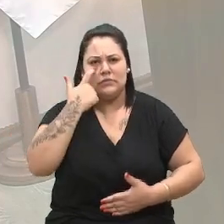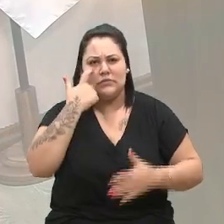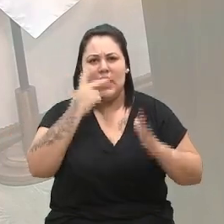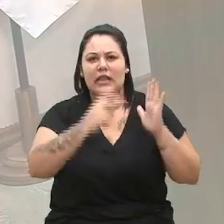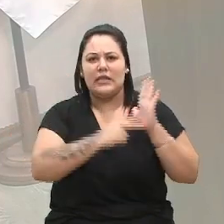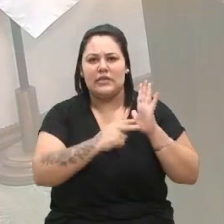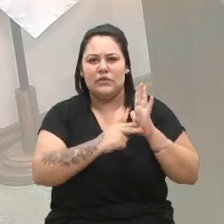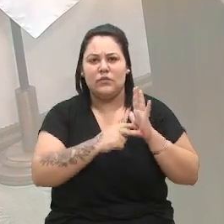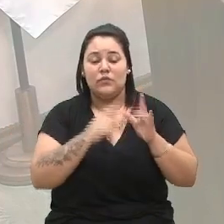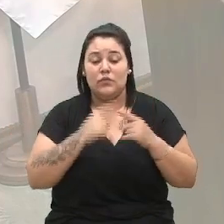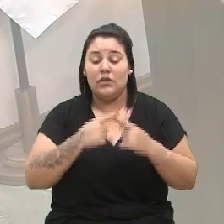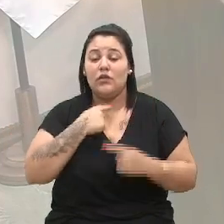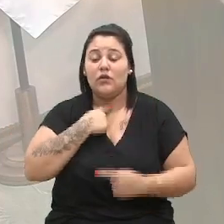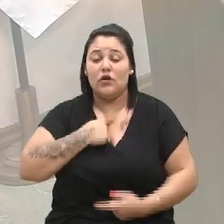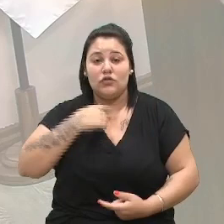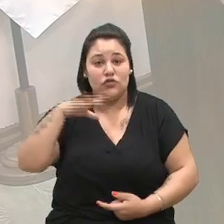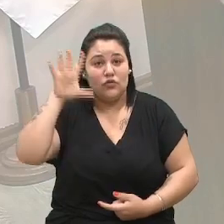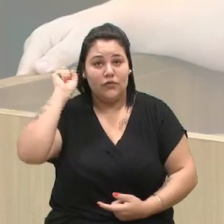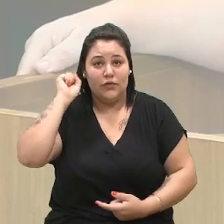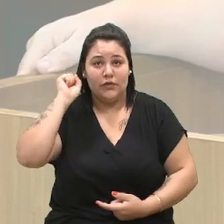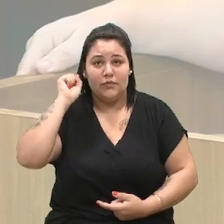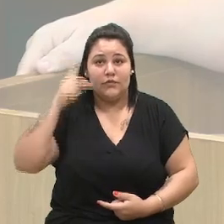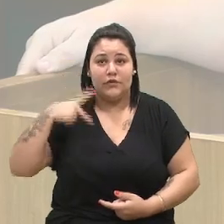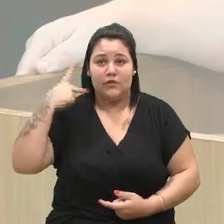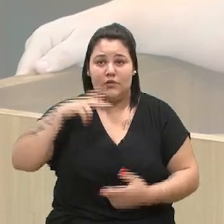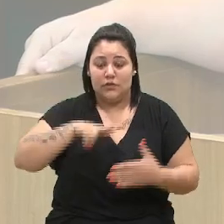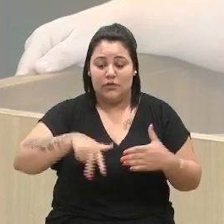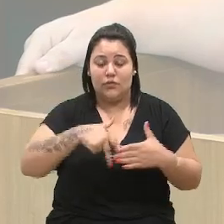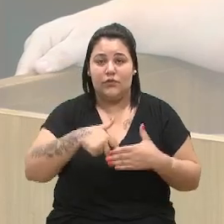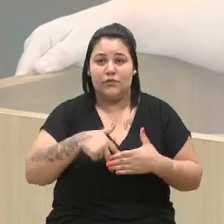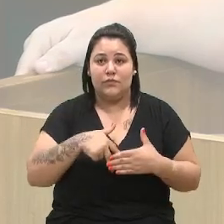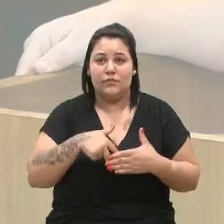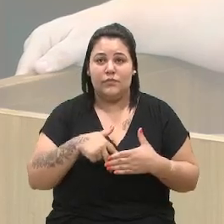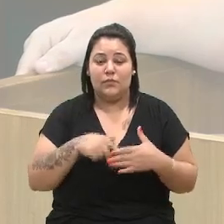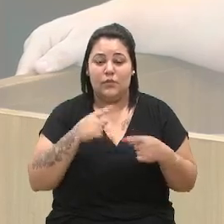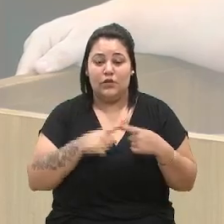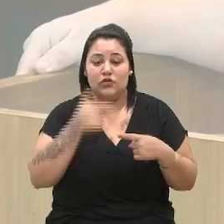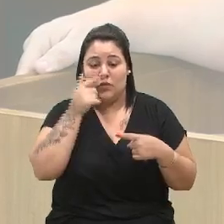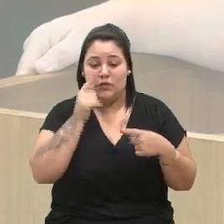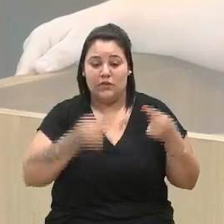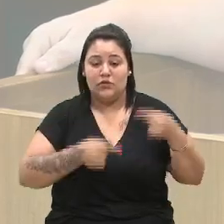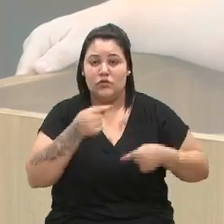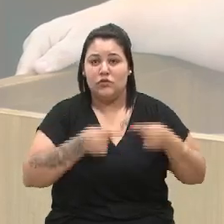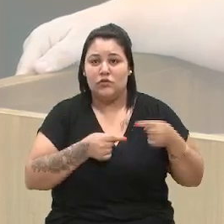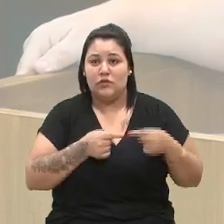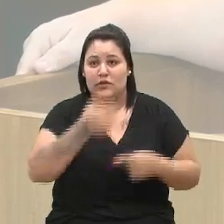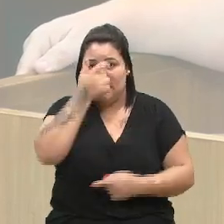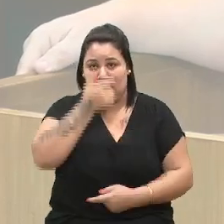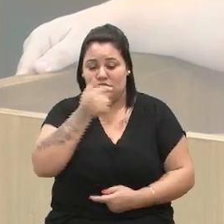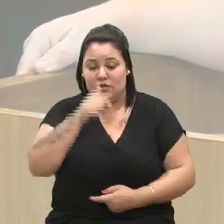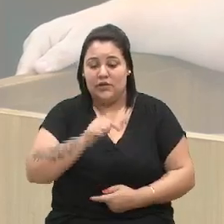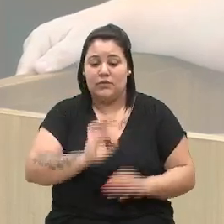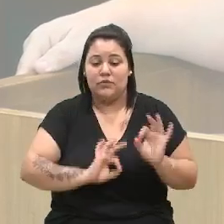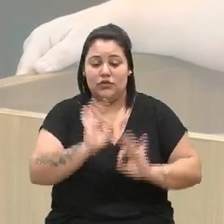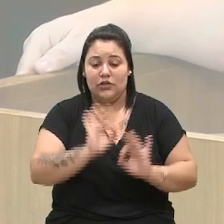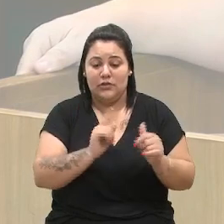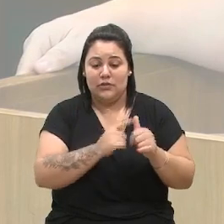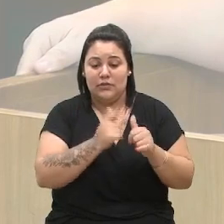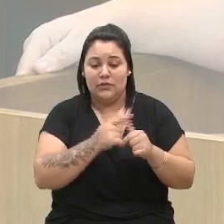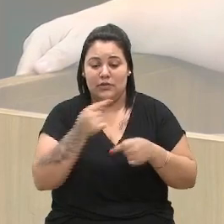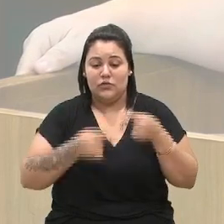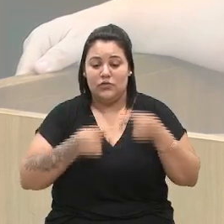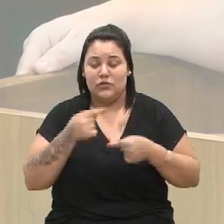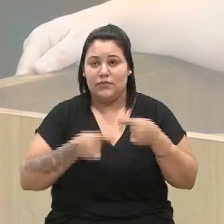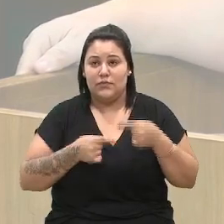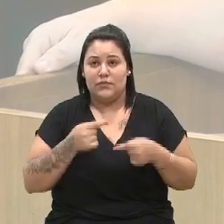de ouvir quando os vereadores vêm para a tribuna, justamente para a gente poder debater. E acho que esse projeto aqui, que está em primeira discussão, pela questão,